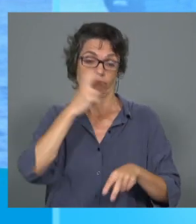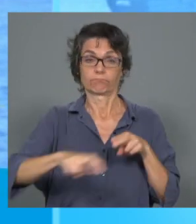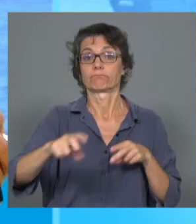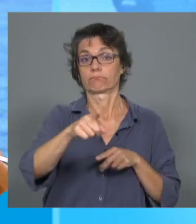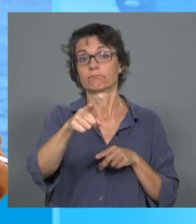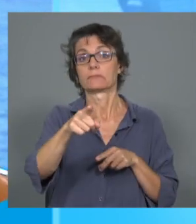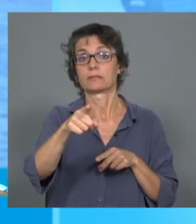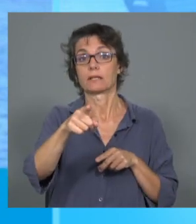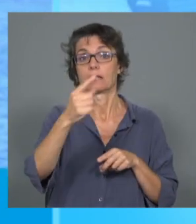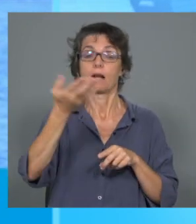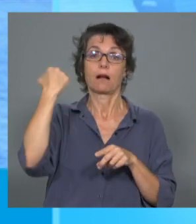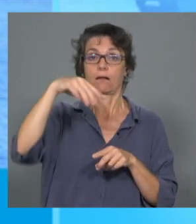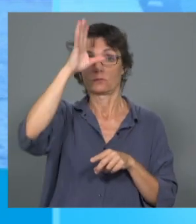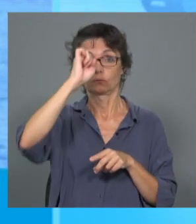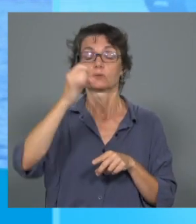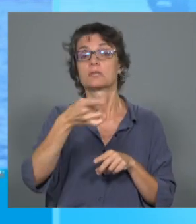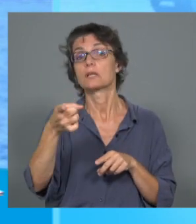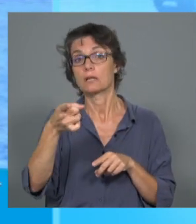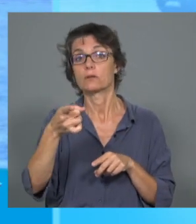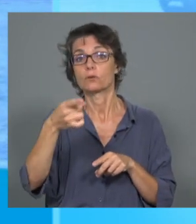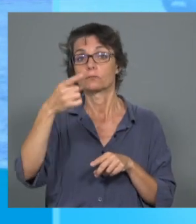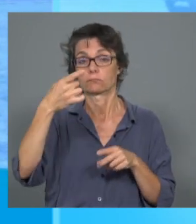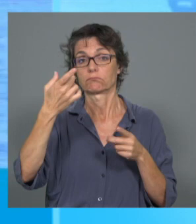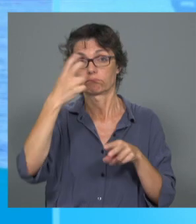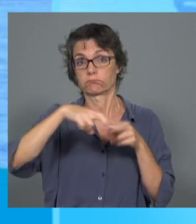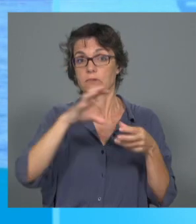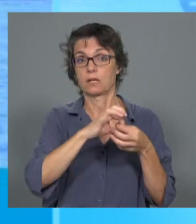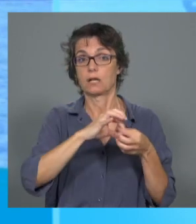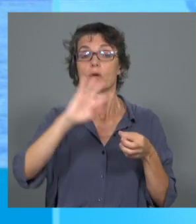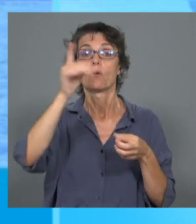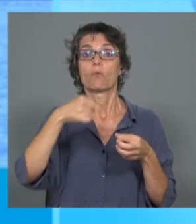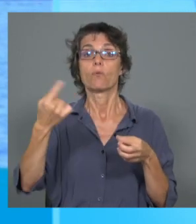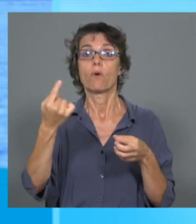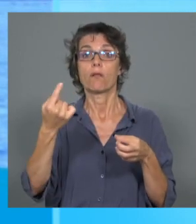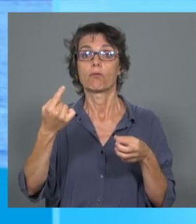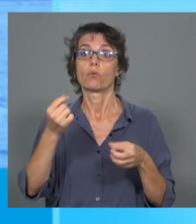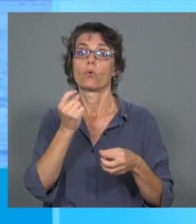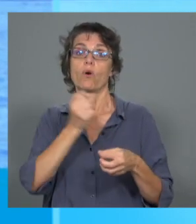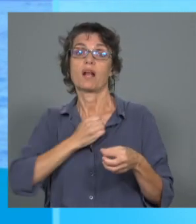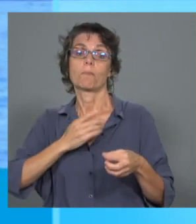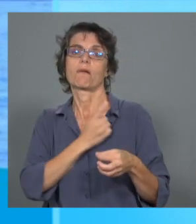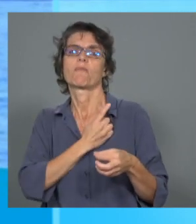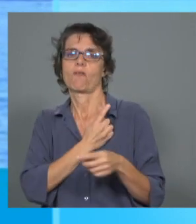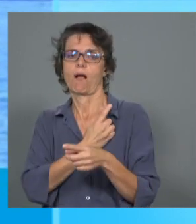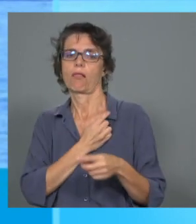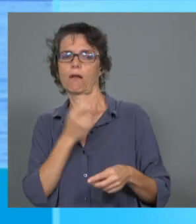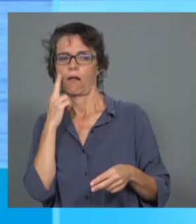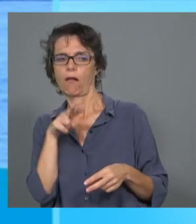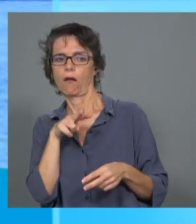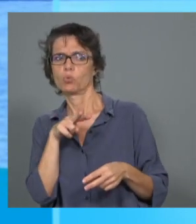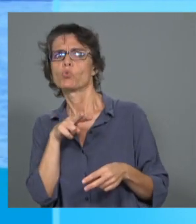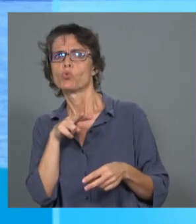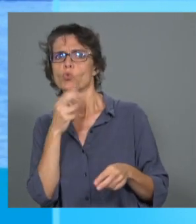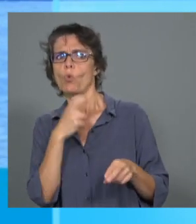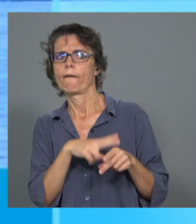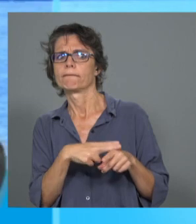eletricidade era o Estado que fazia e distribuía. Quando os privados tiveram interesse, força e capital